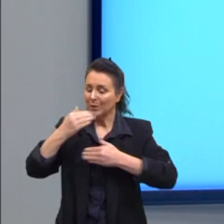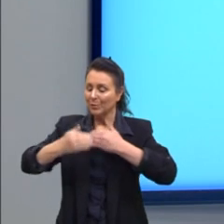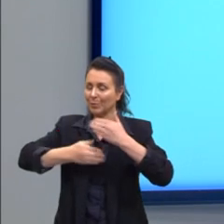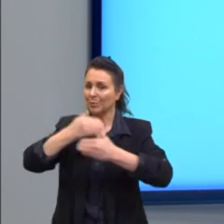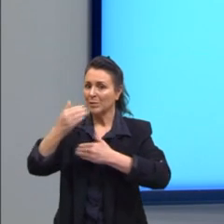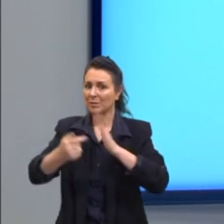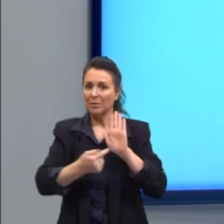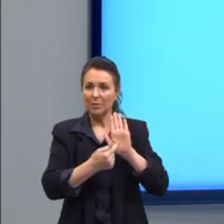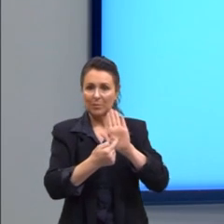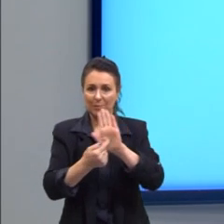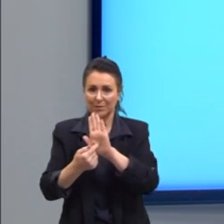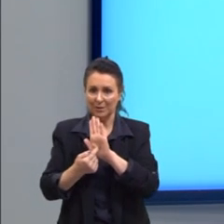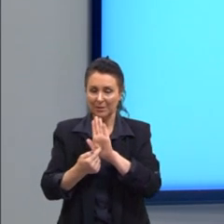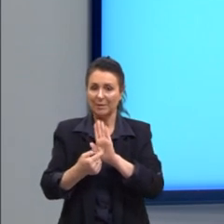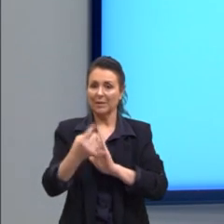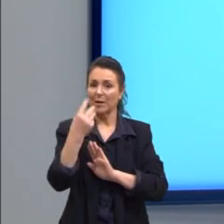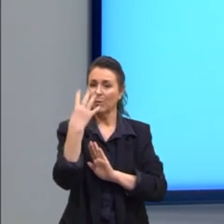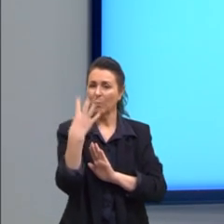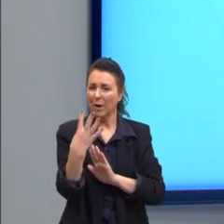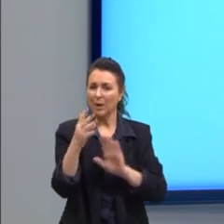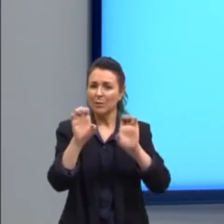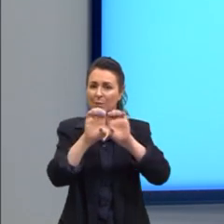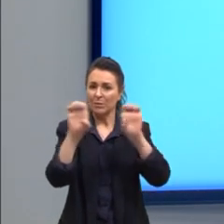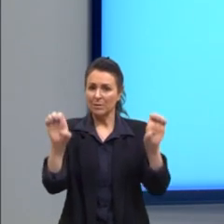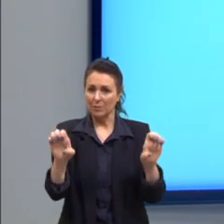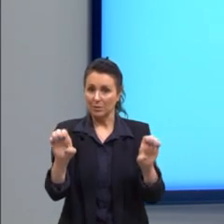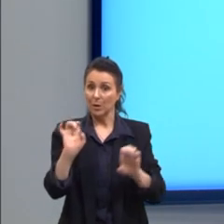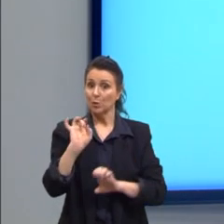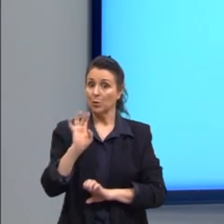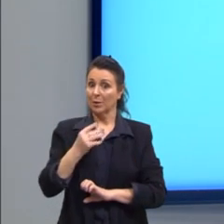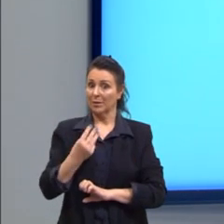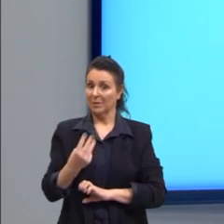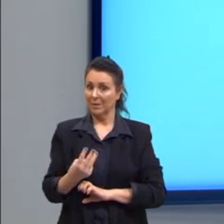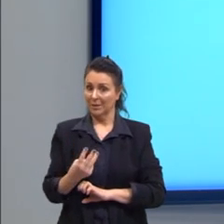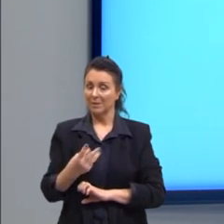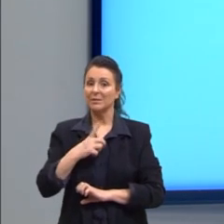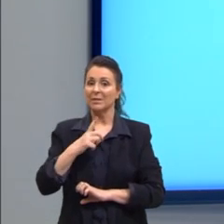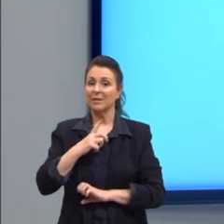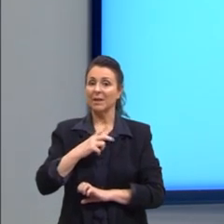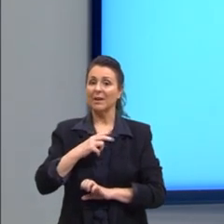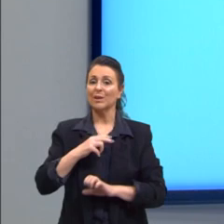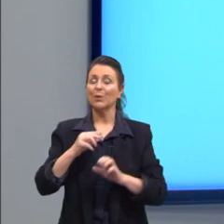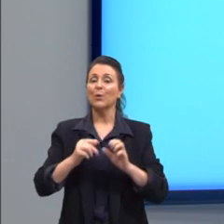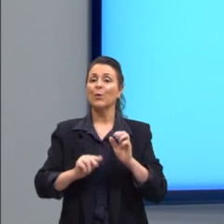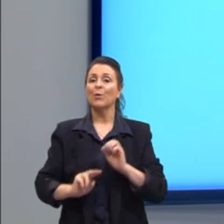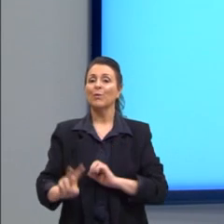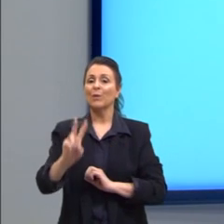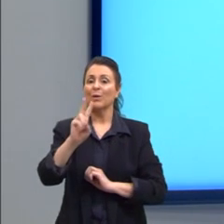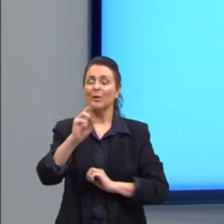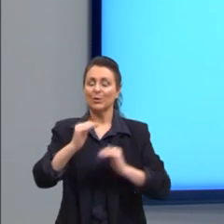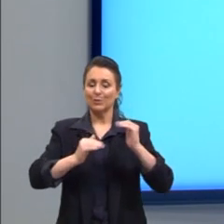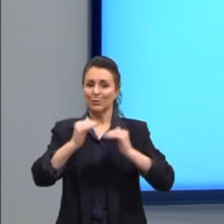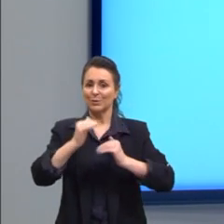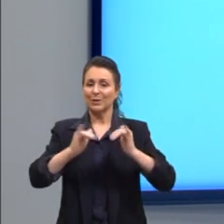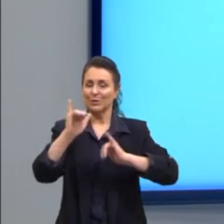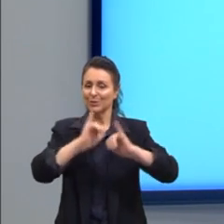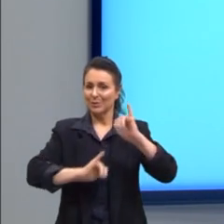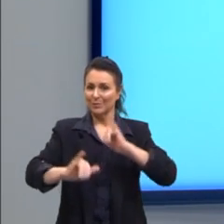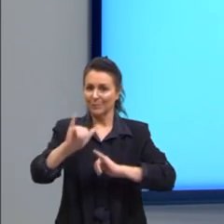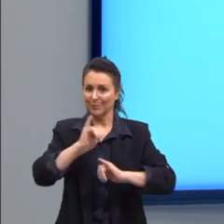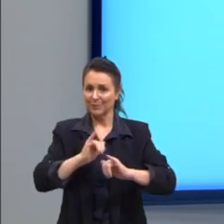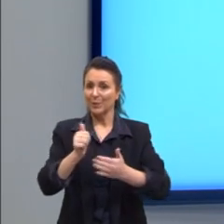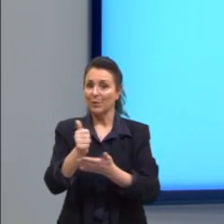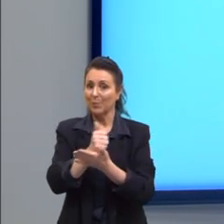E aí apresenta quatro equações mas somente três tem os valores de constante de equilíbrio com